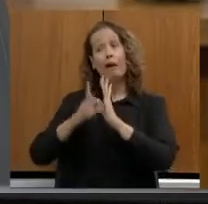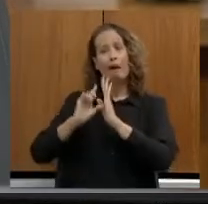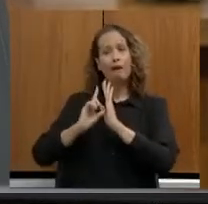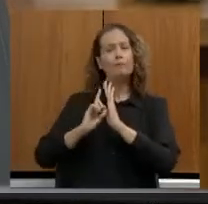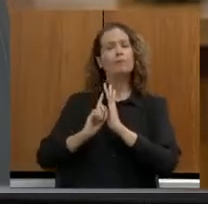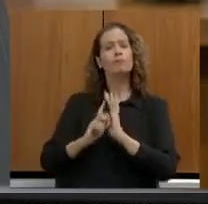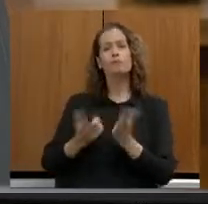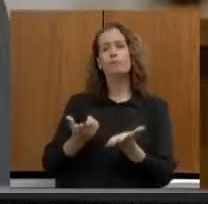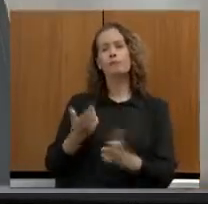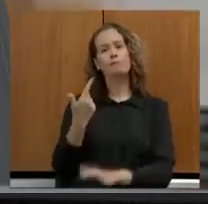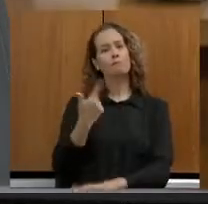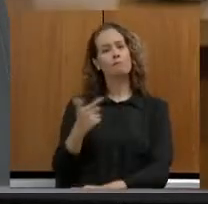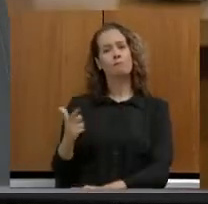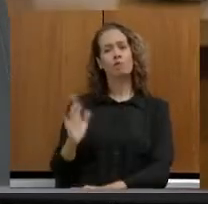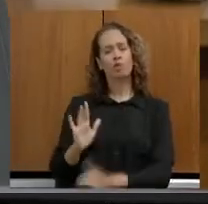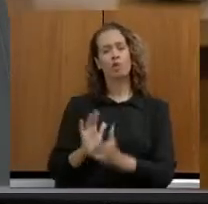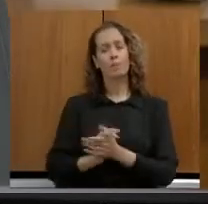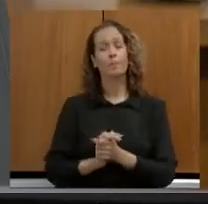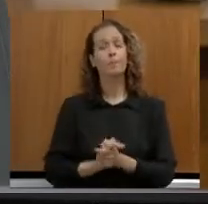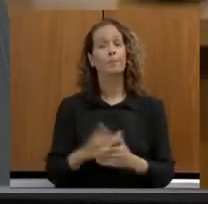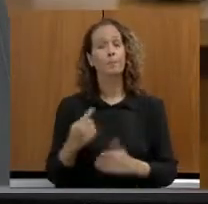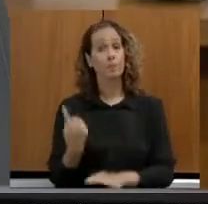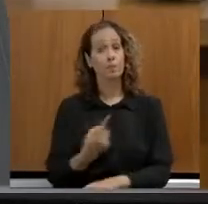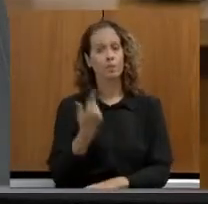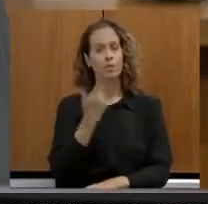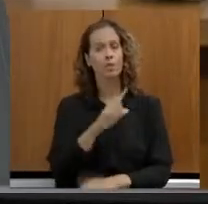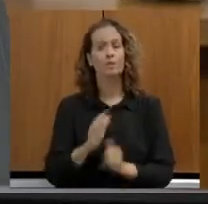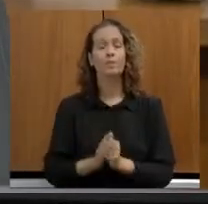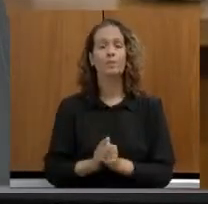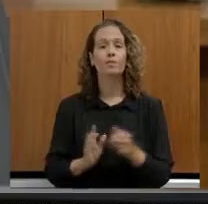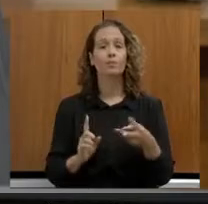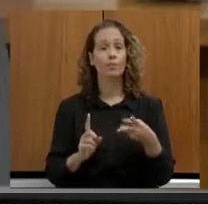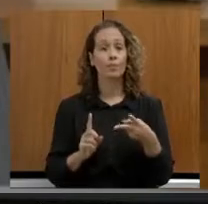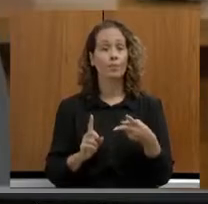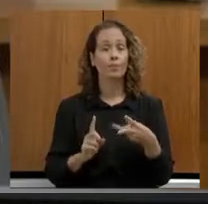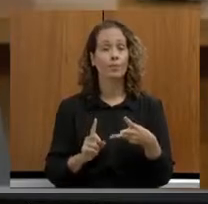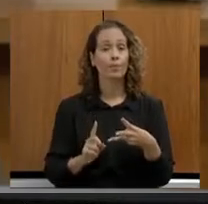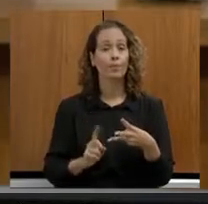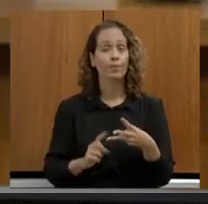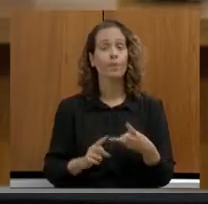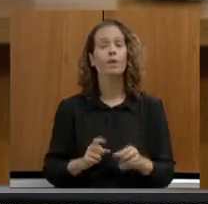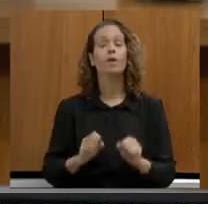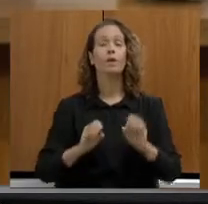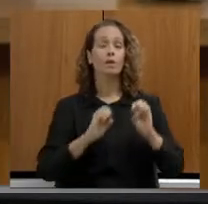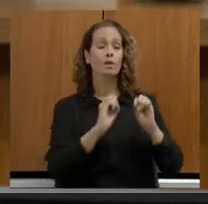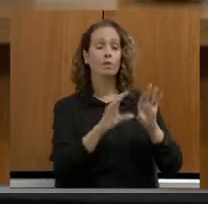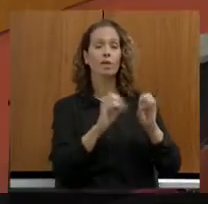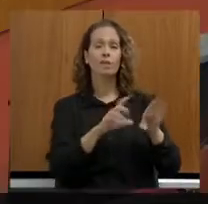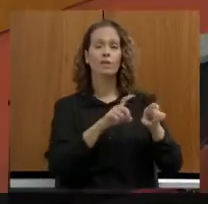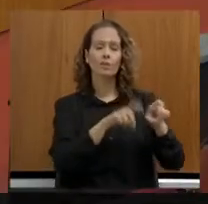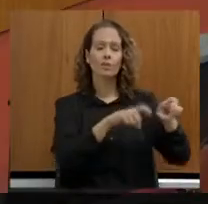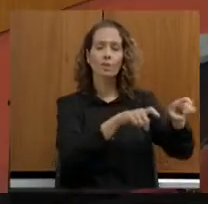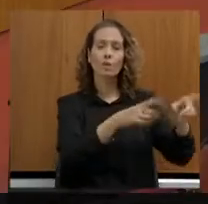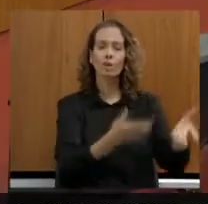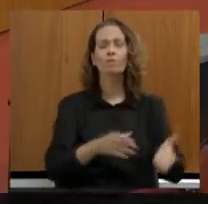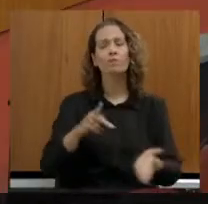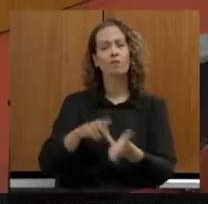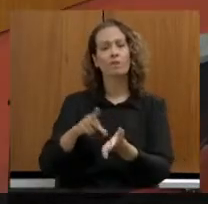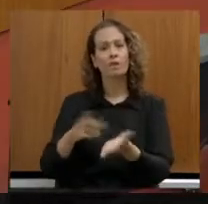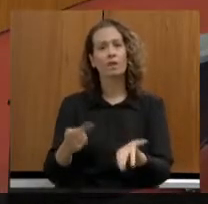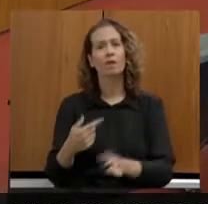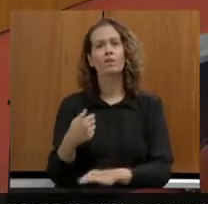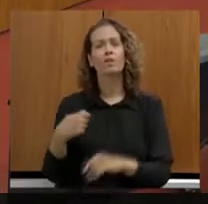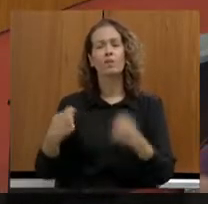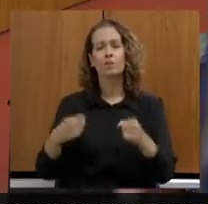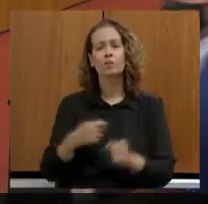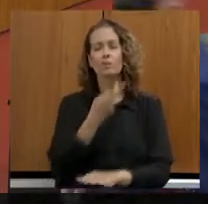honrado a gente vai conseguir em relação à educação do campo a senhora tem toda razão eu eu tenho essa dívida de visita com a escola do campo Salvo engano